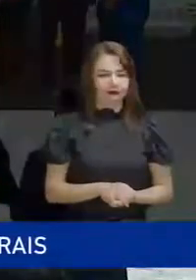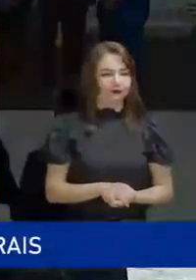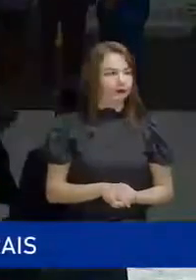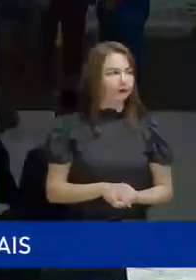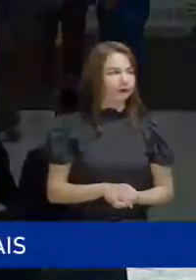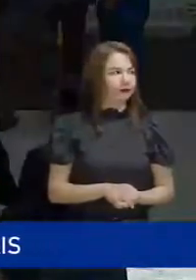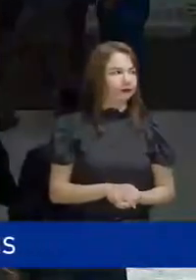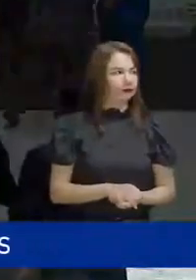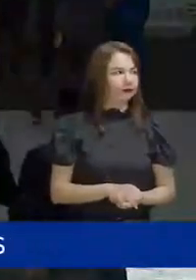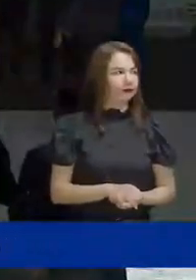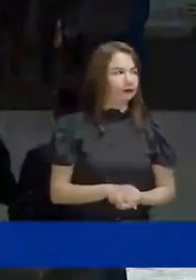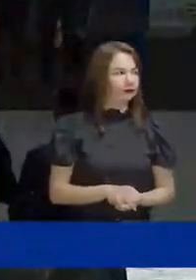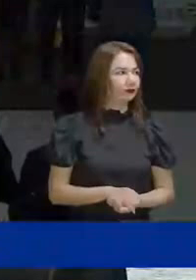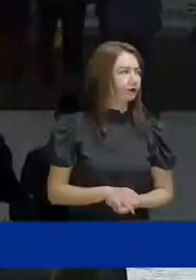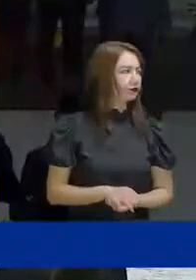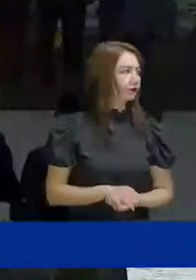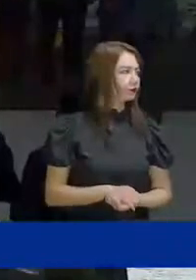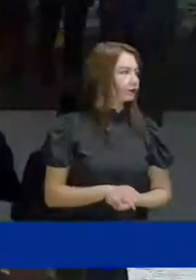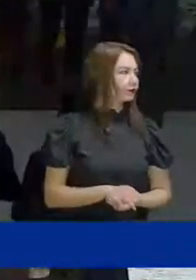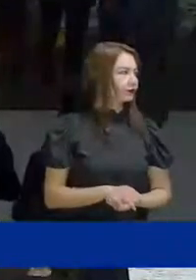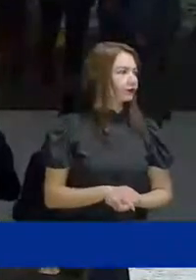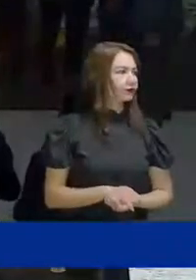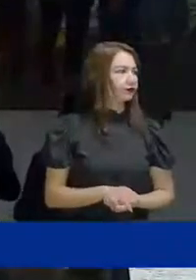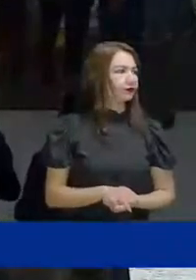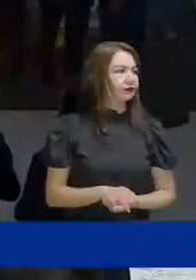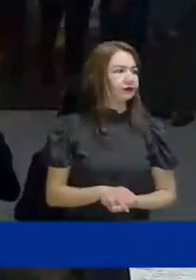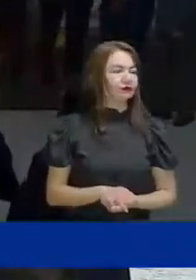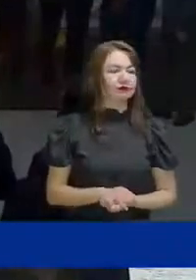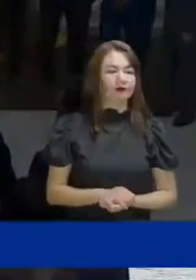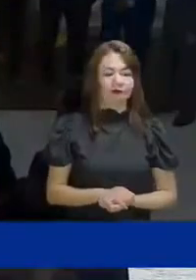Foco na parte central da mesa.